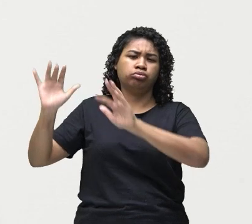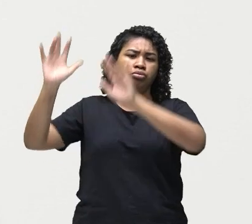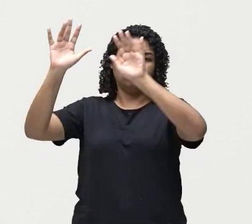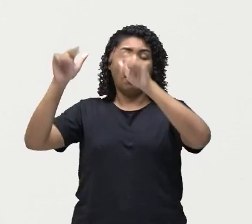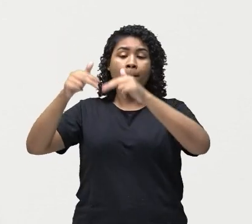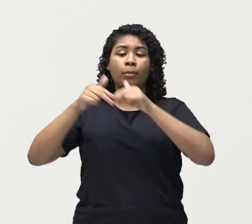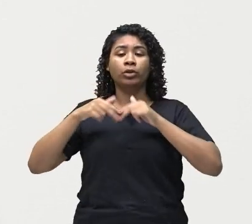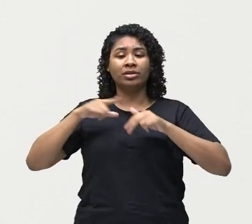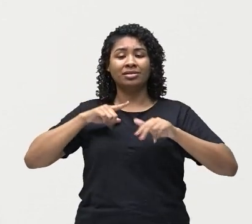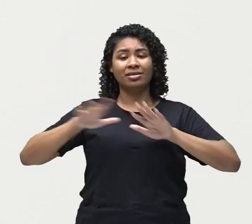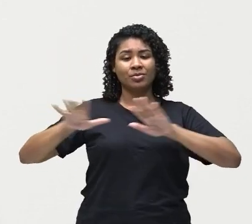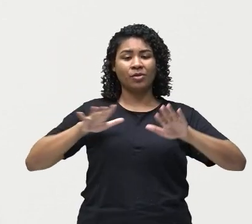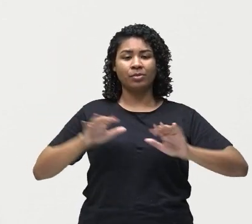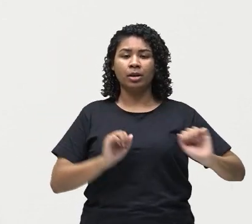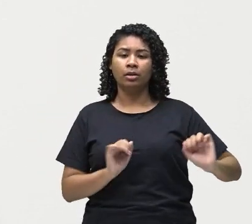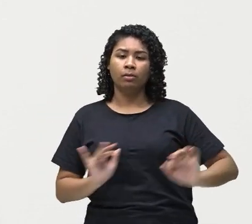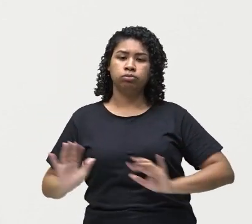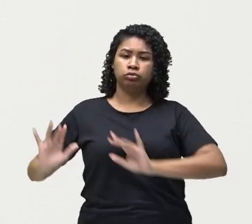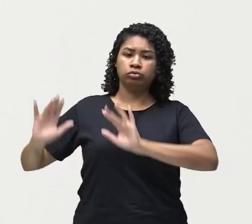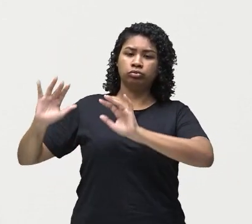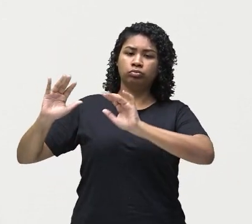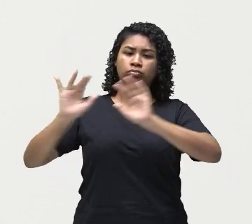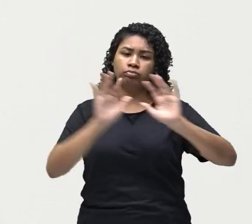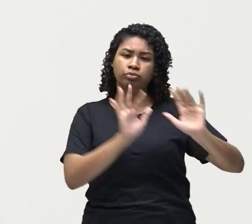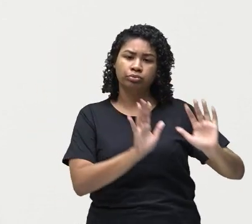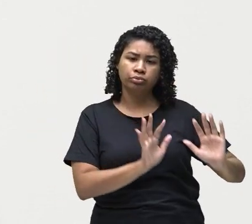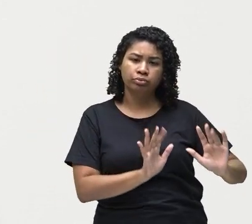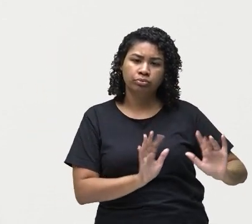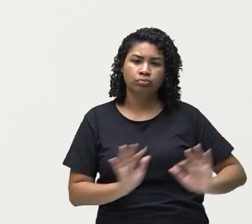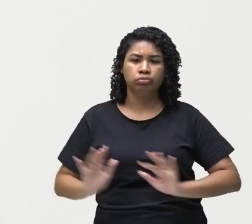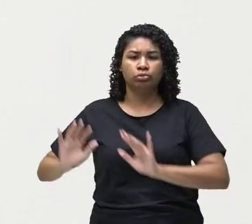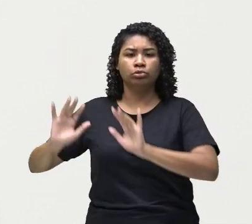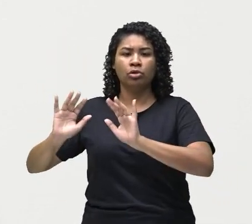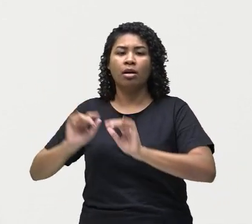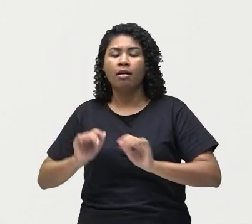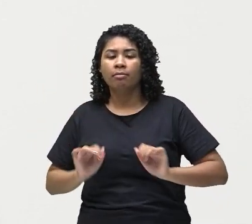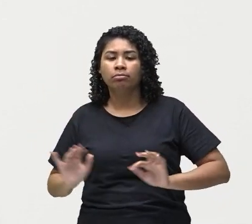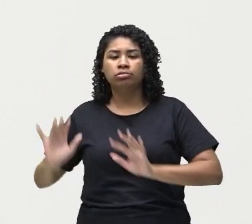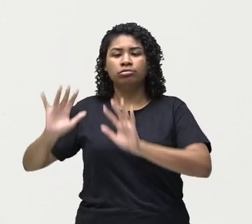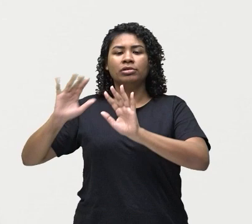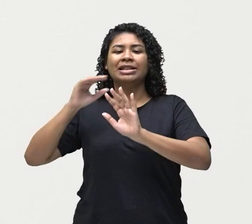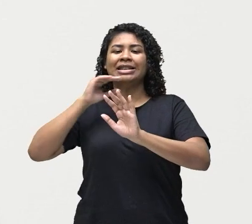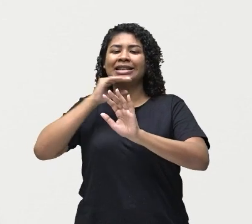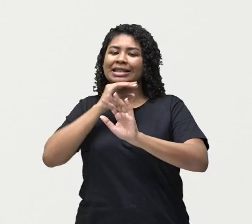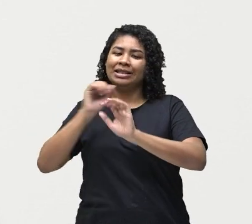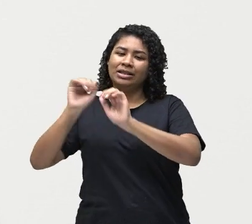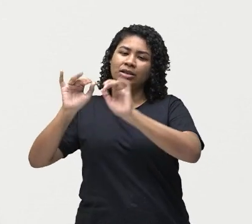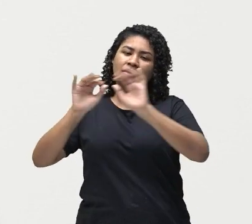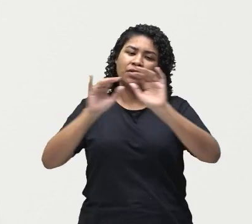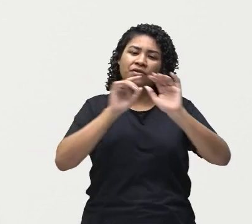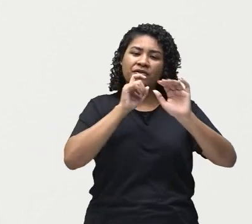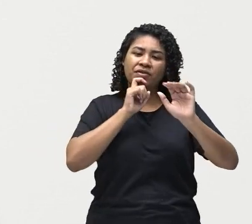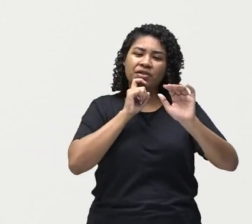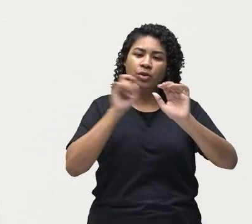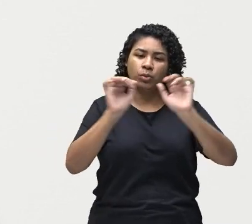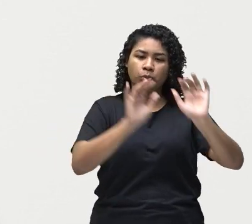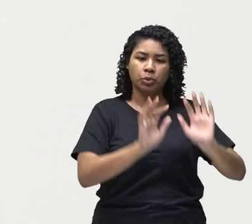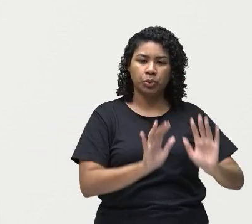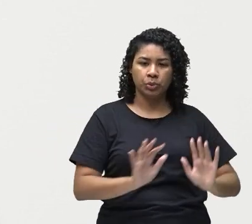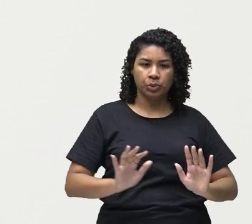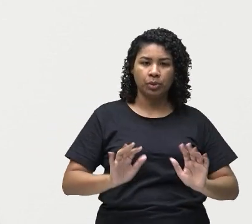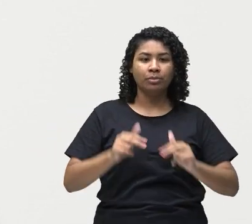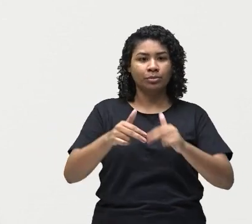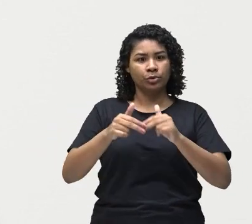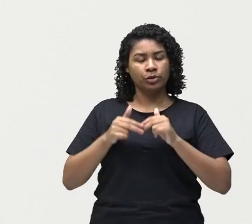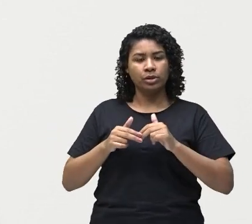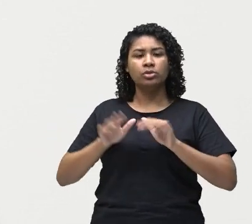essas correntes de convecção que a gente já até observou esse conceito em outra aula ela acontece aí no atmosférico E no